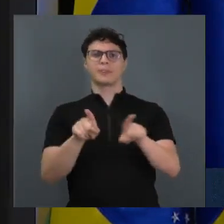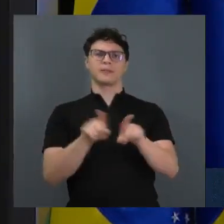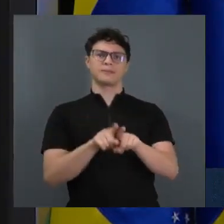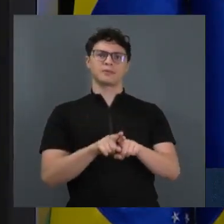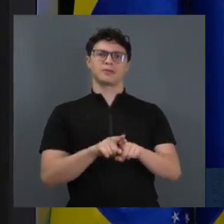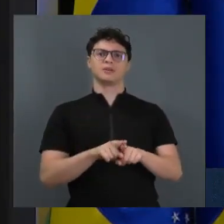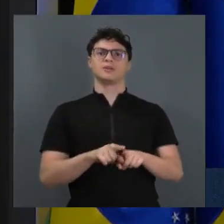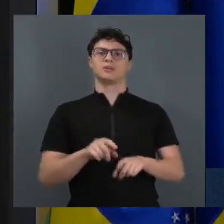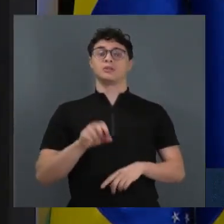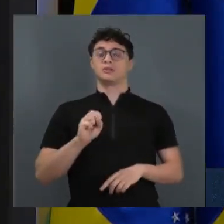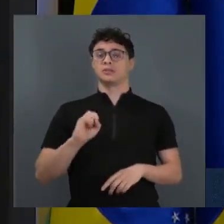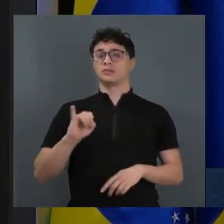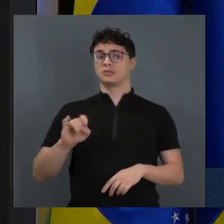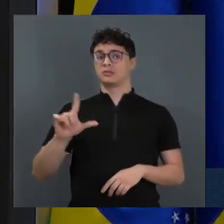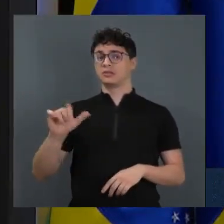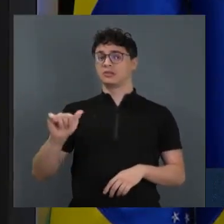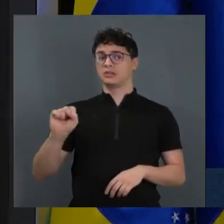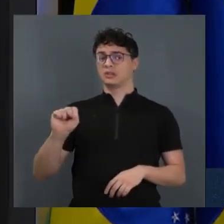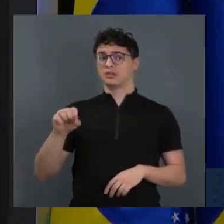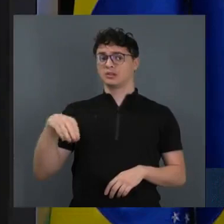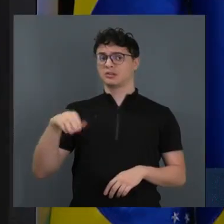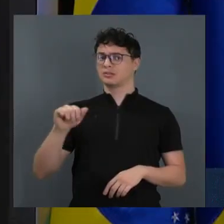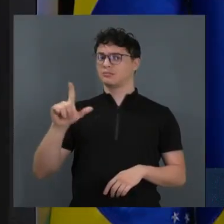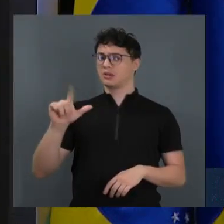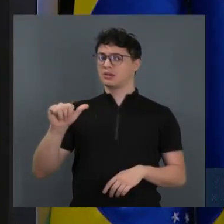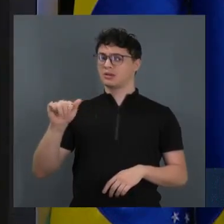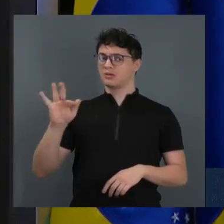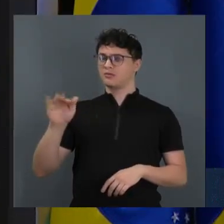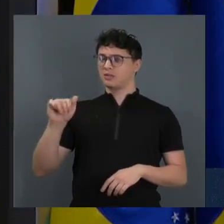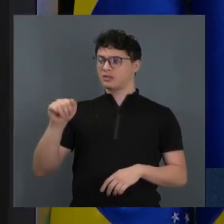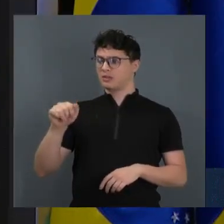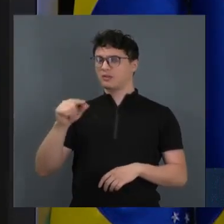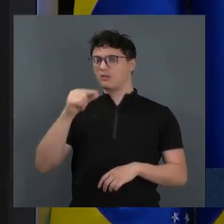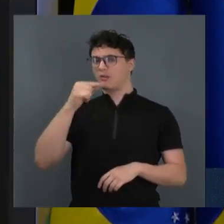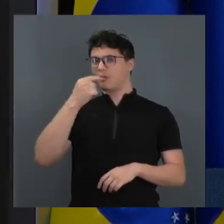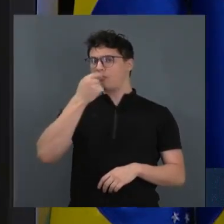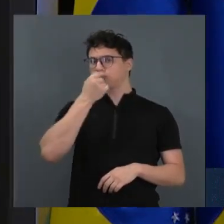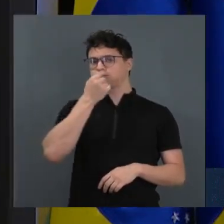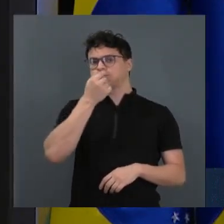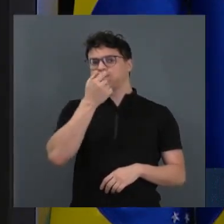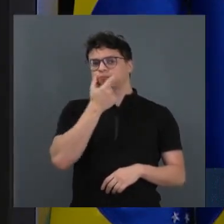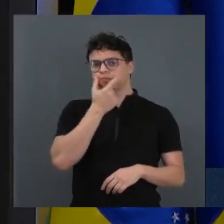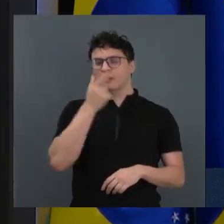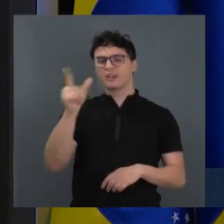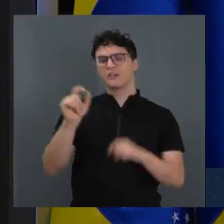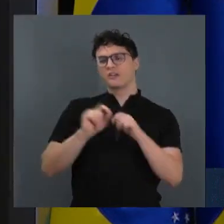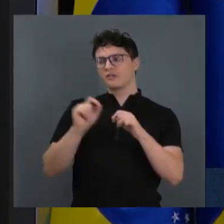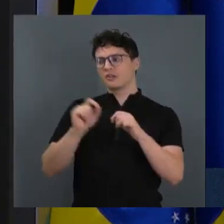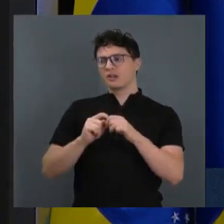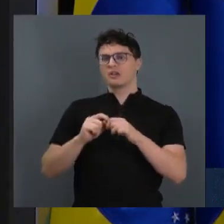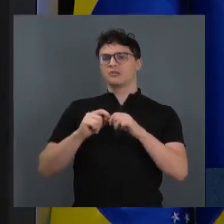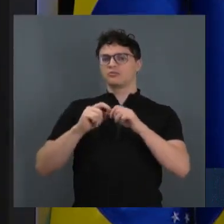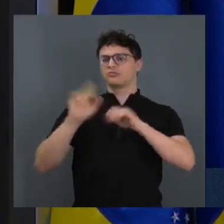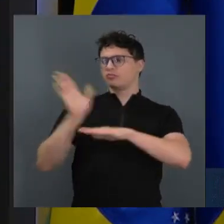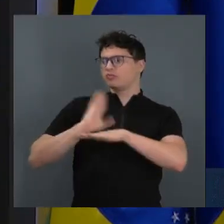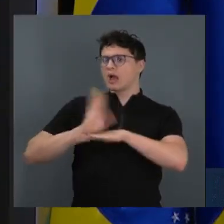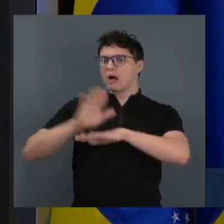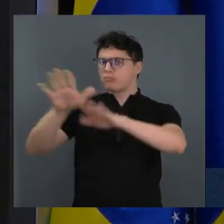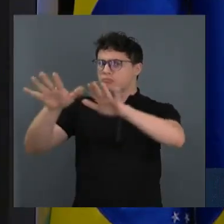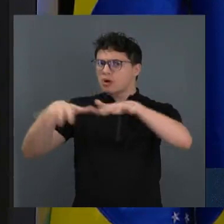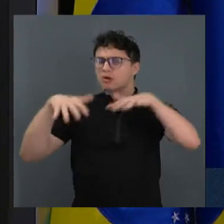Silas Malafaia fez um vídeo fortíssimo, chamando a responsabilidade do Senado brasileiro nesse